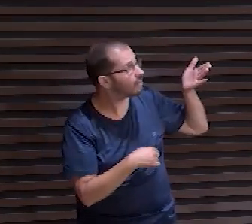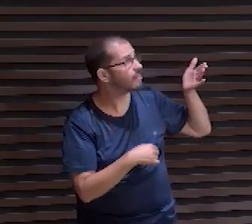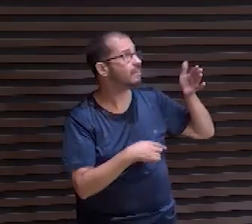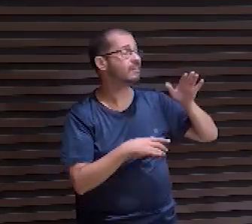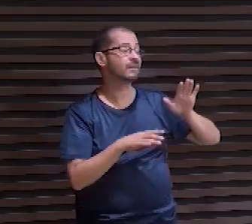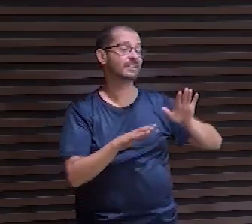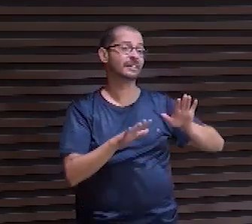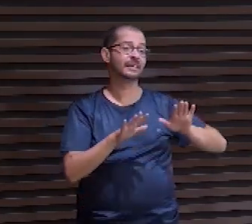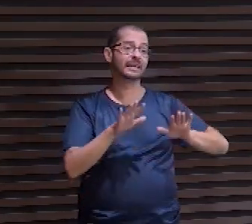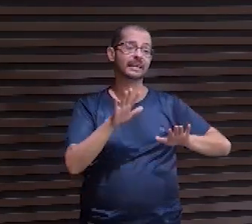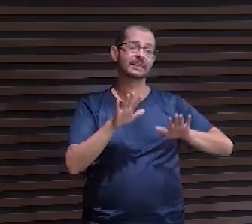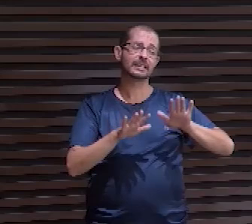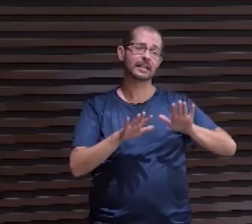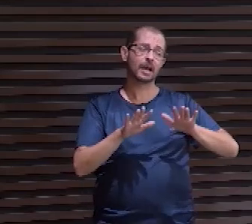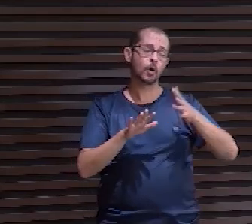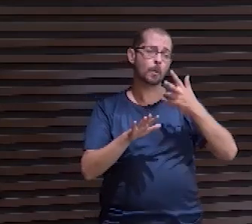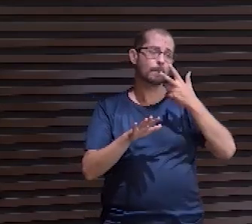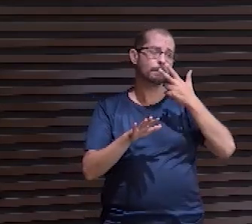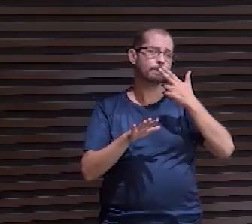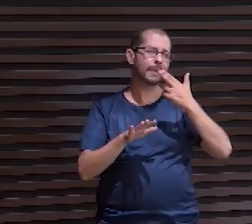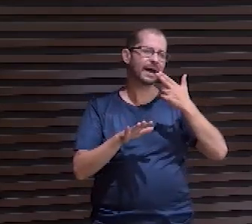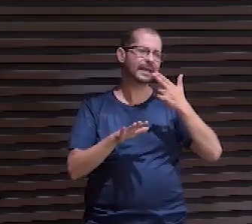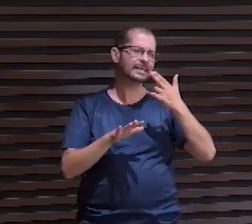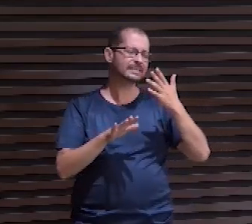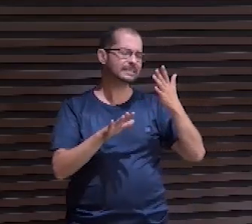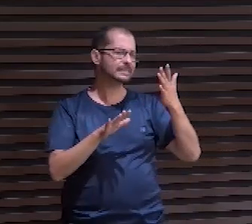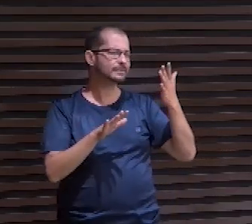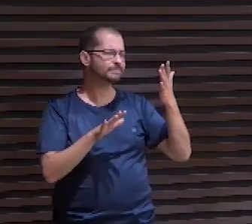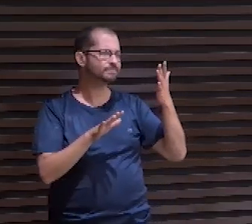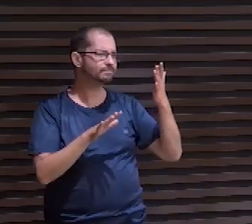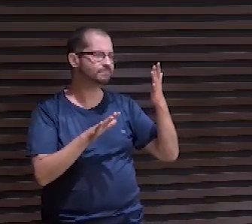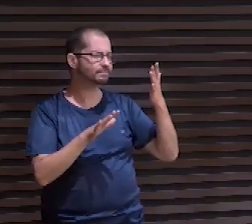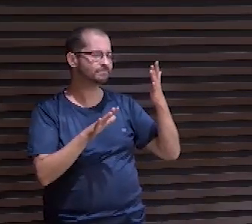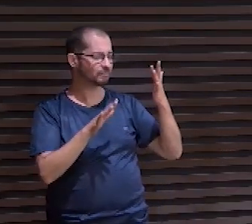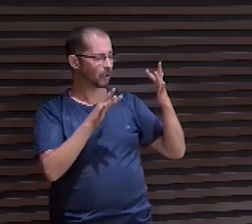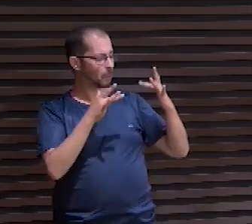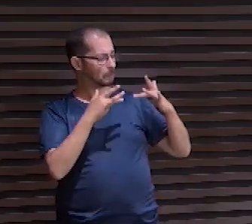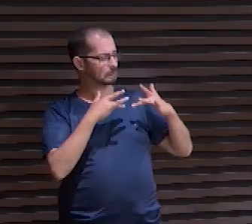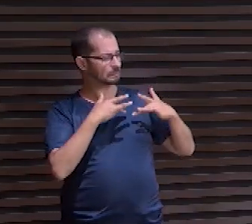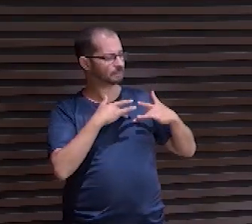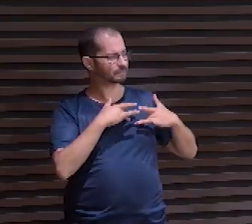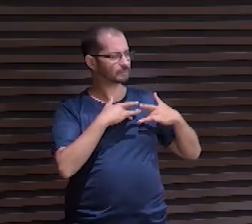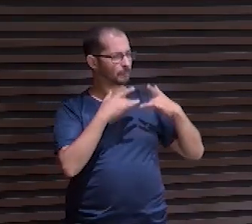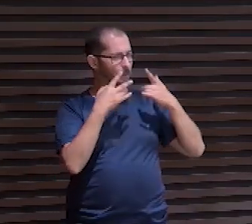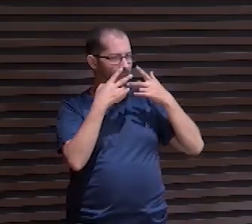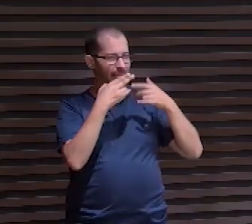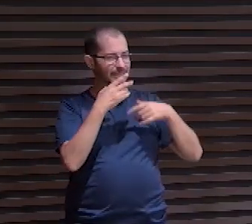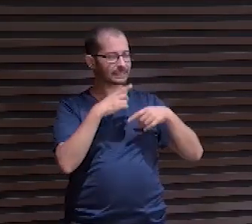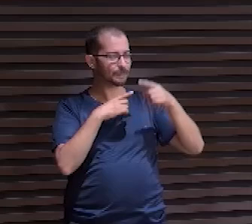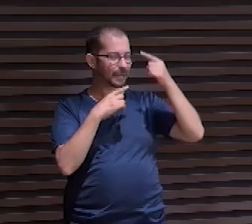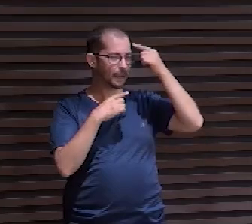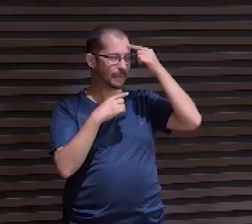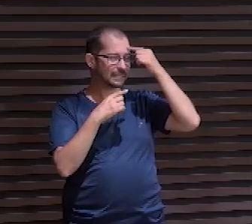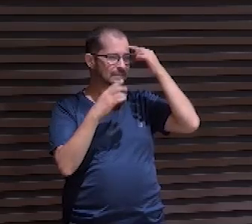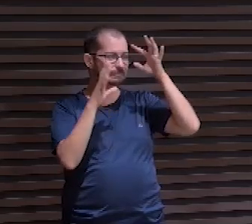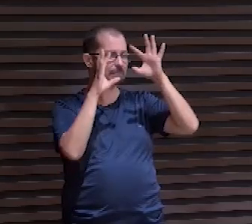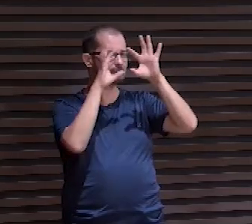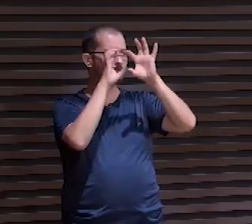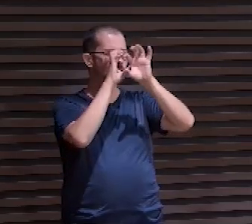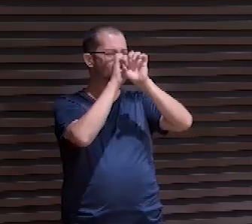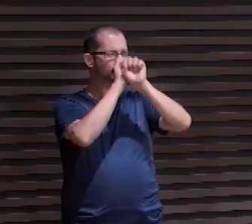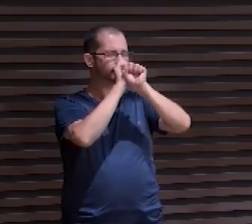Então, uma melancólica autocompaixão obscureceu a minha mente.